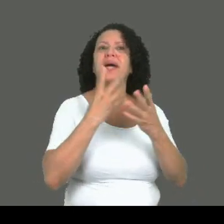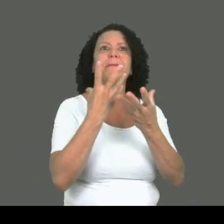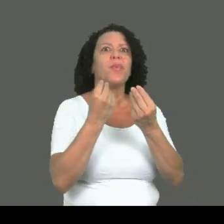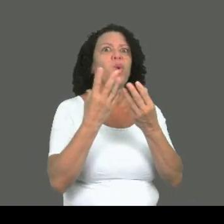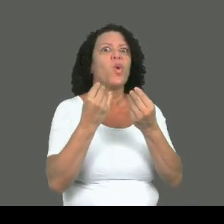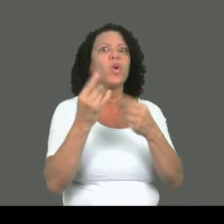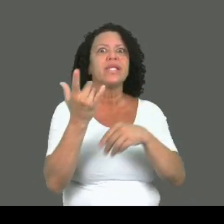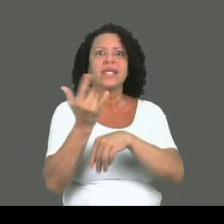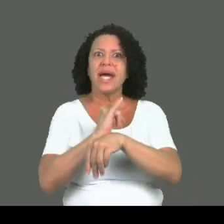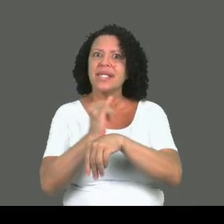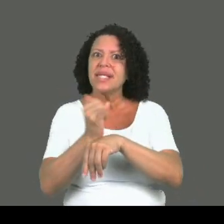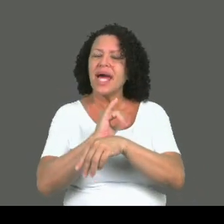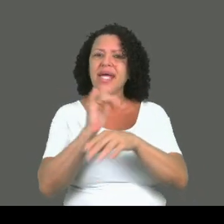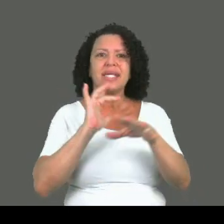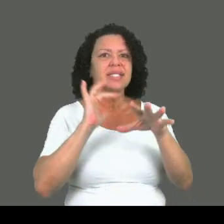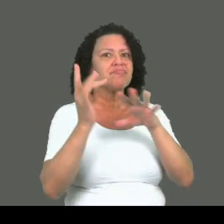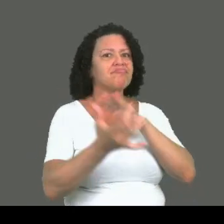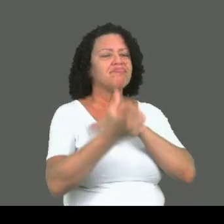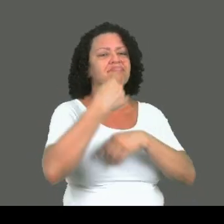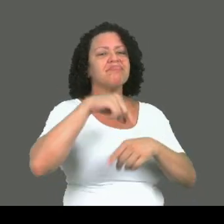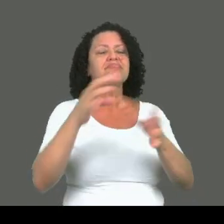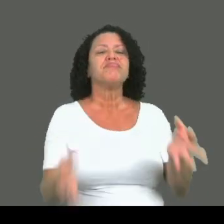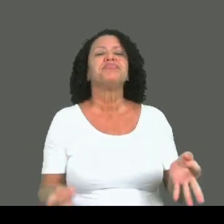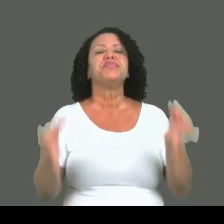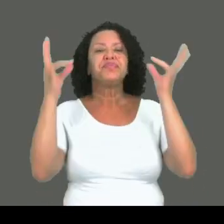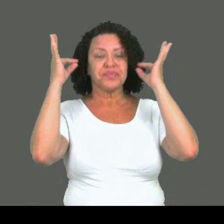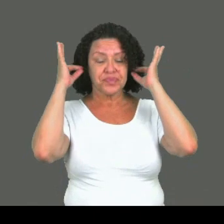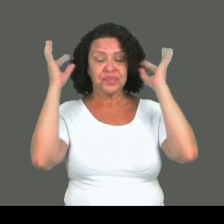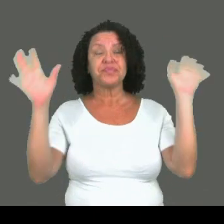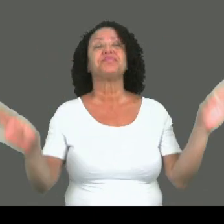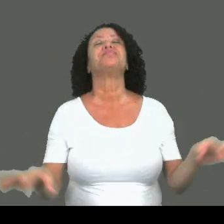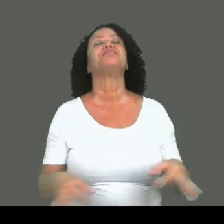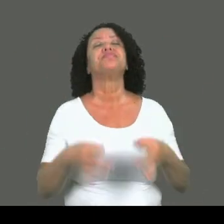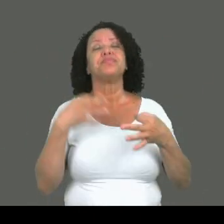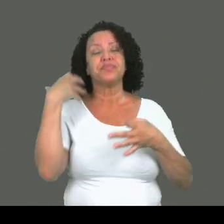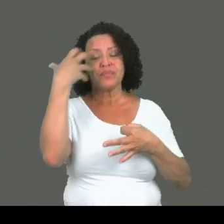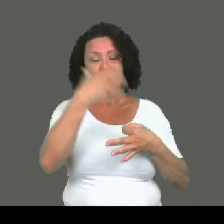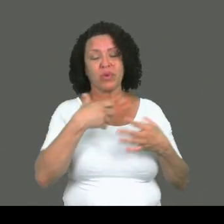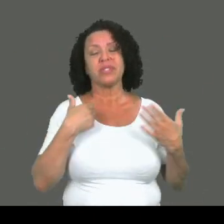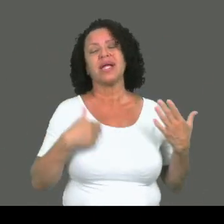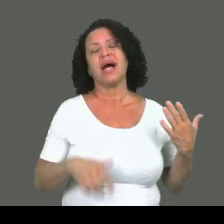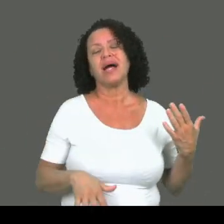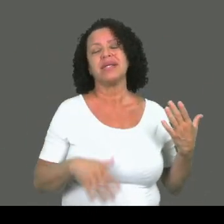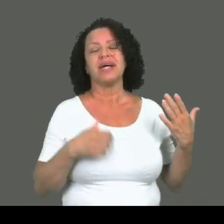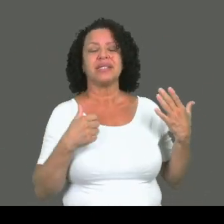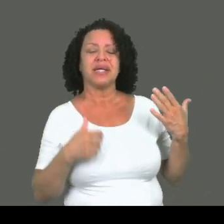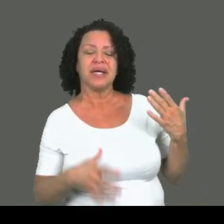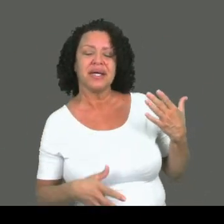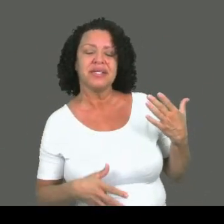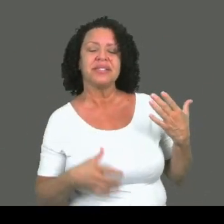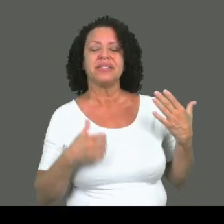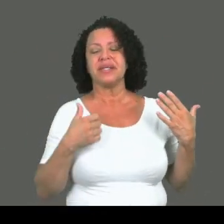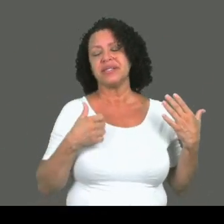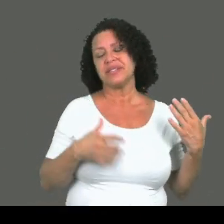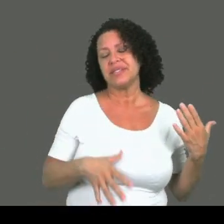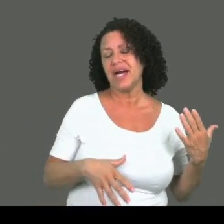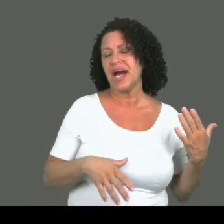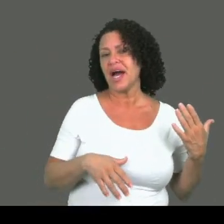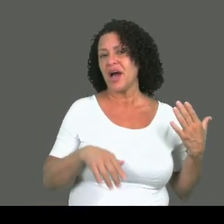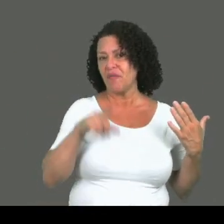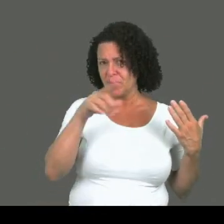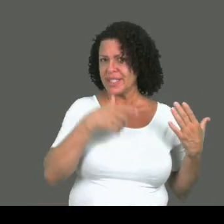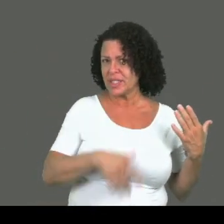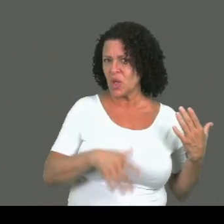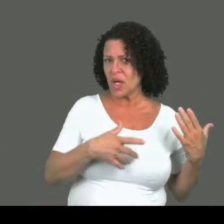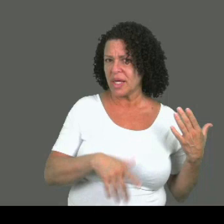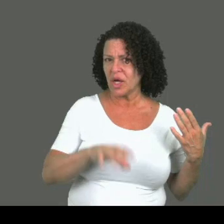achar. Coloca num fone de ouvido e fica escutando aquela música durante um tempo. Ou quem tem vocação para cantar ou para